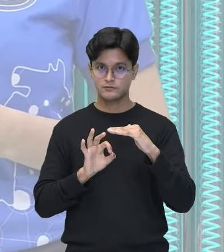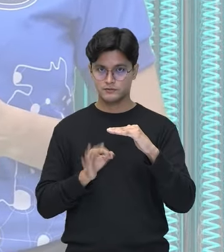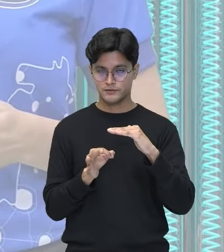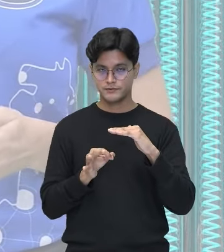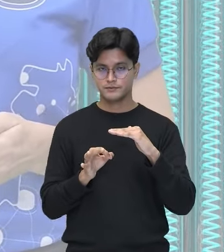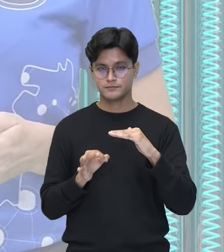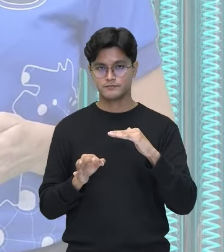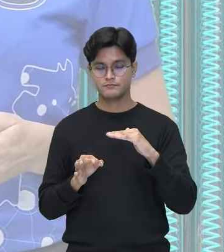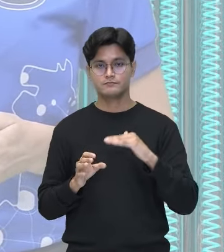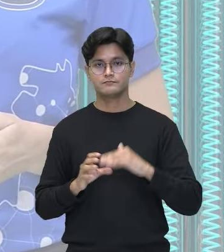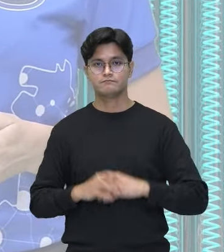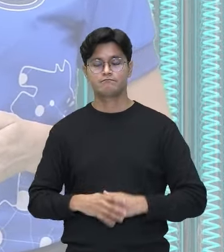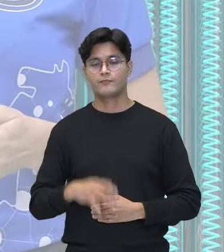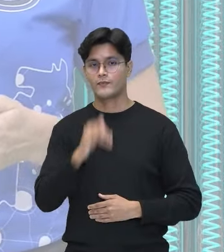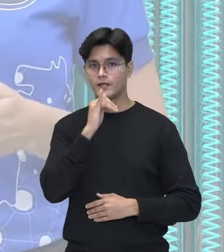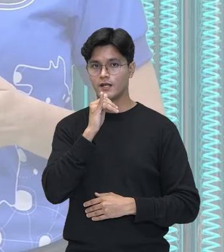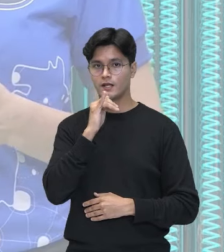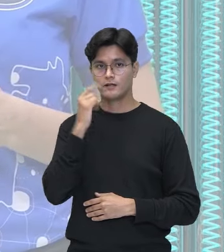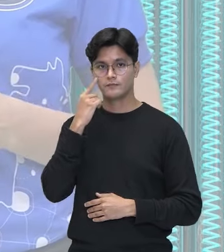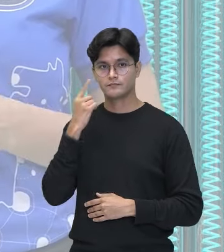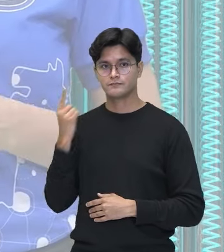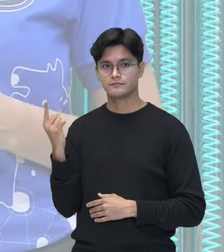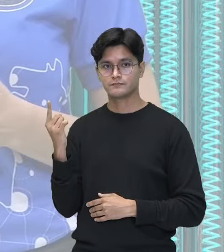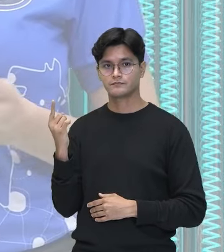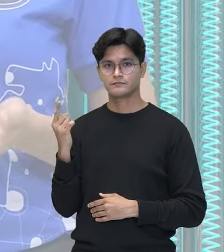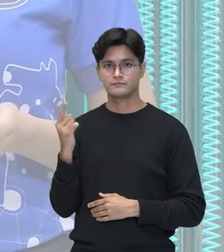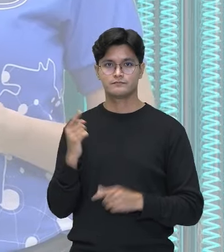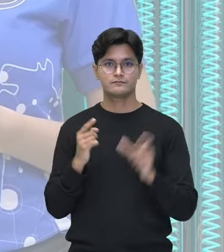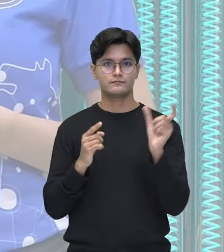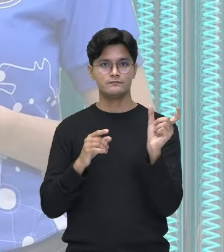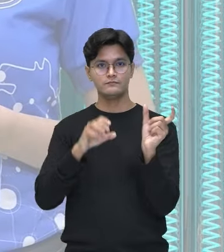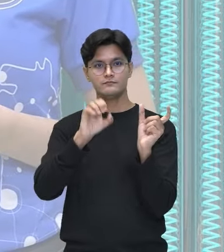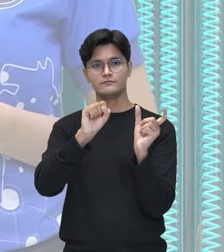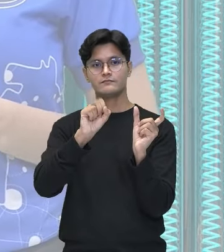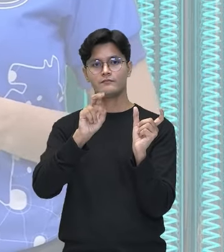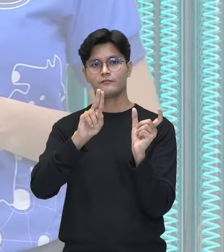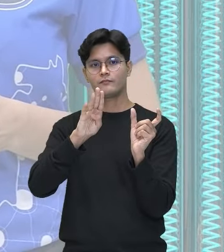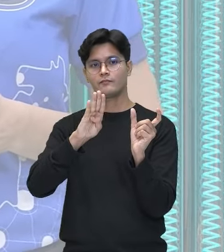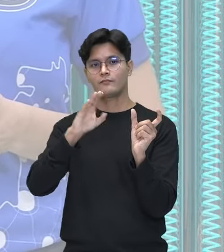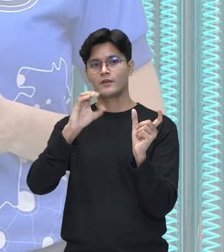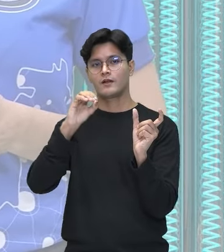de. Os exemplos que nós temos aqui é subconscious,